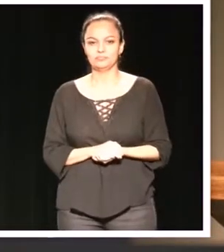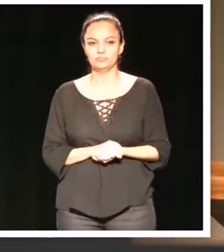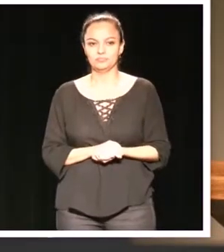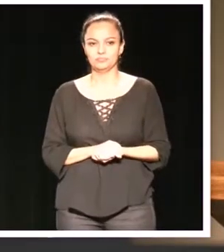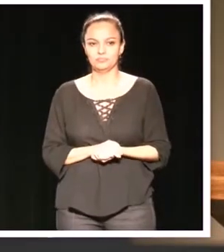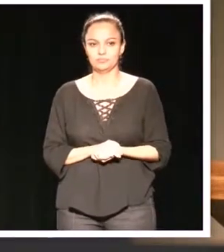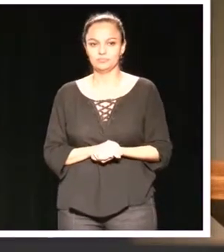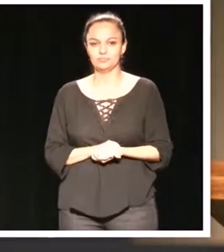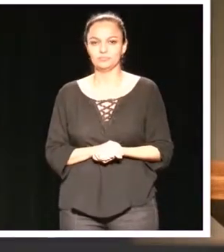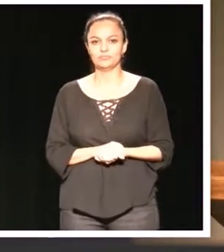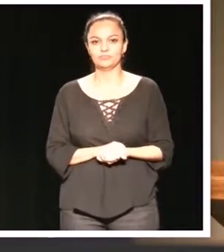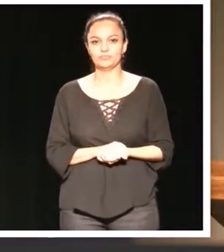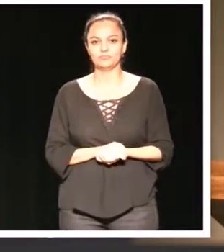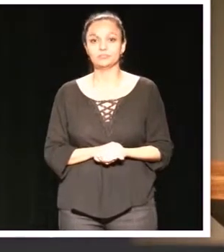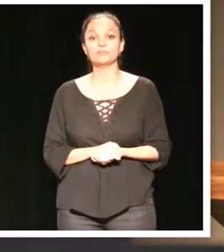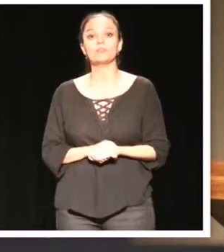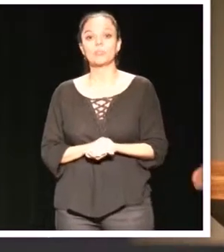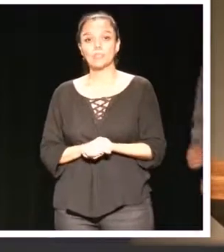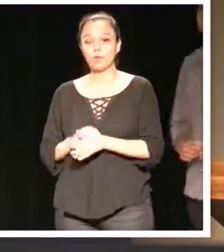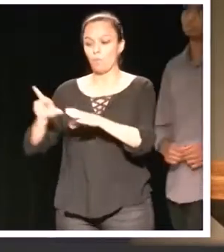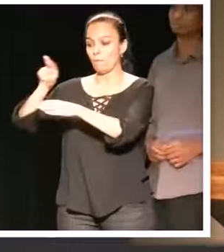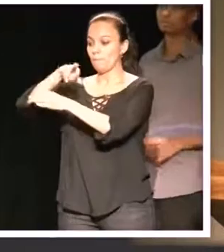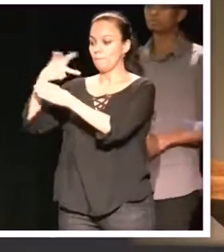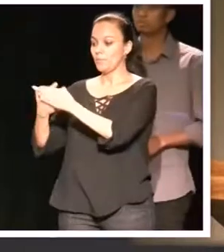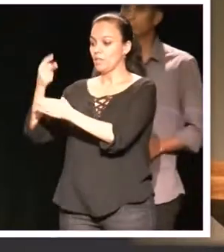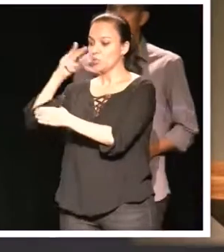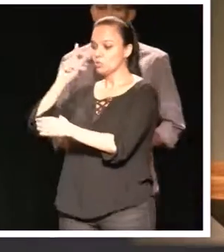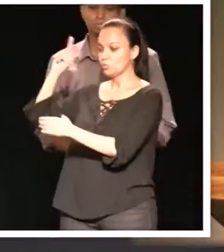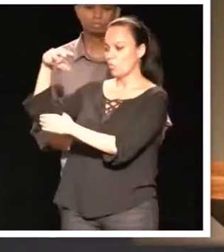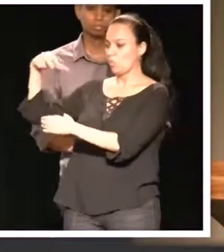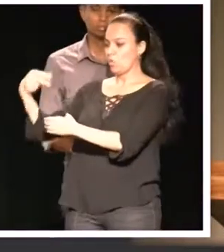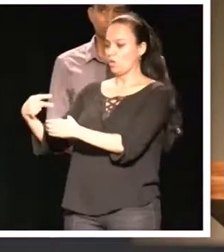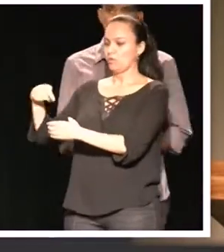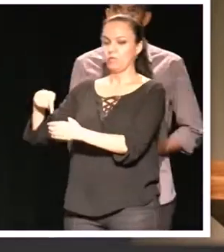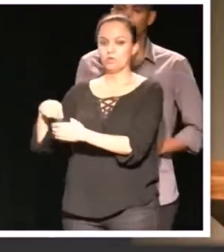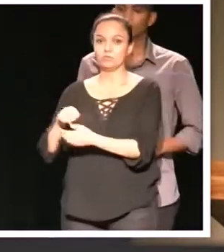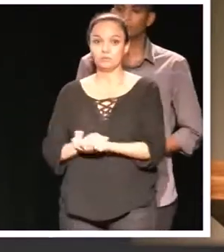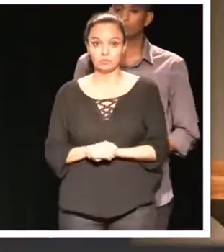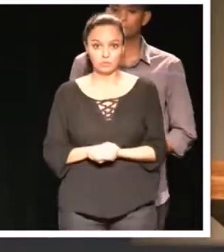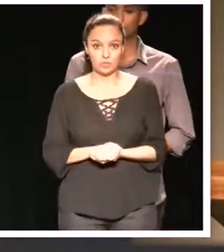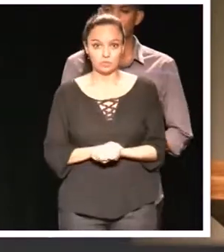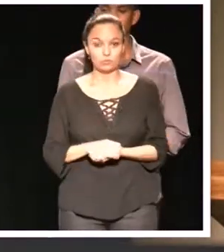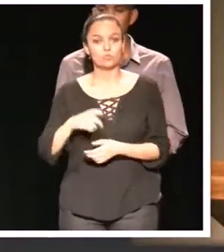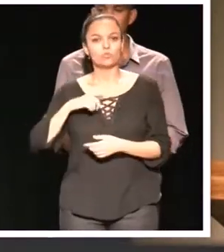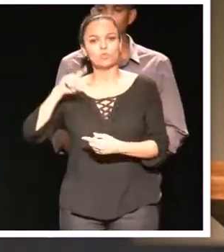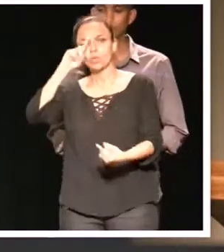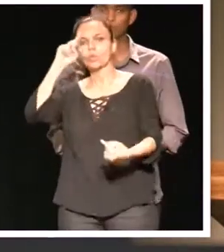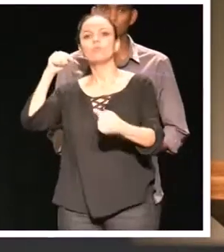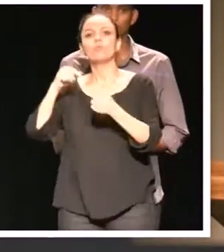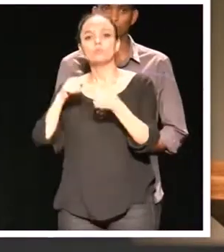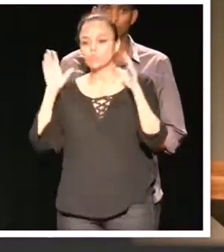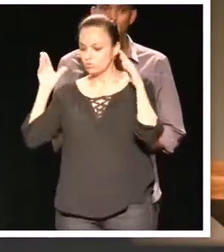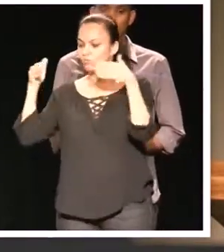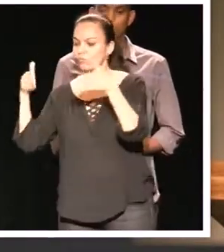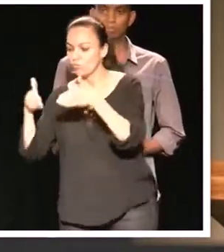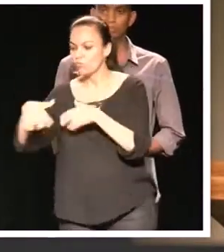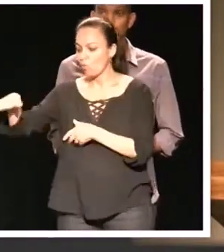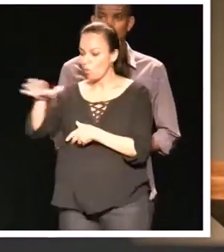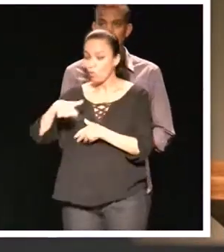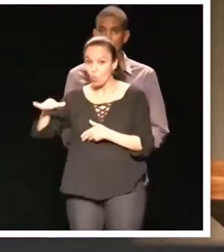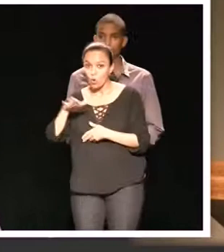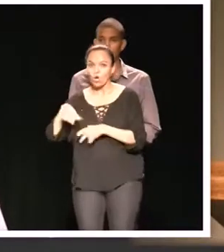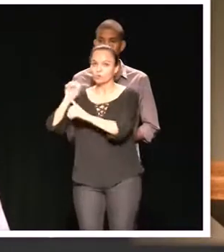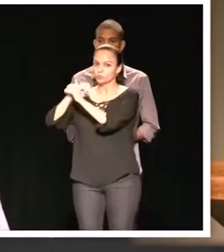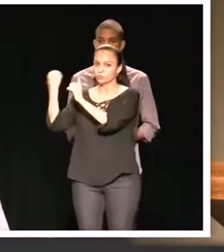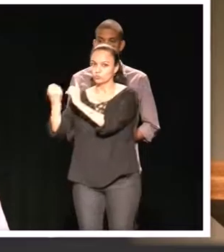O reconhecimento do bilinguismo tem como objetivo fornecer um âmbito social e pedagógico adequado para